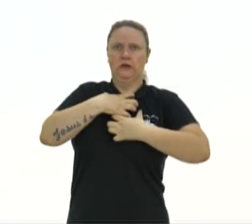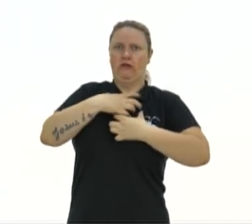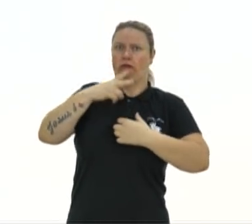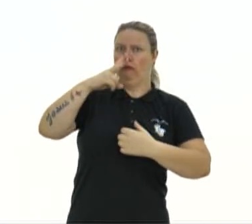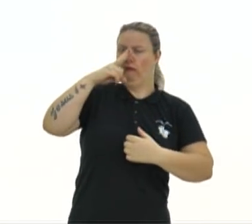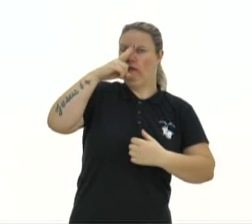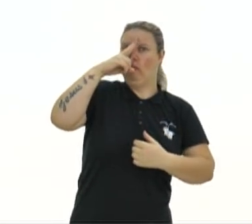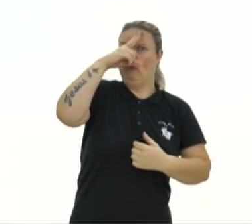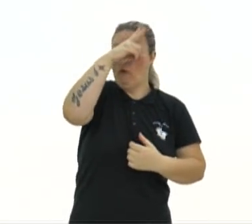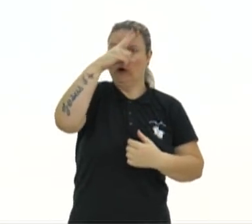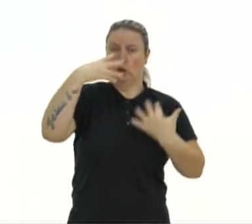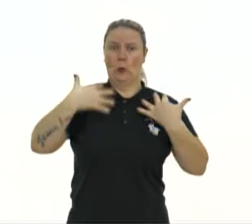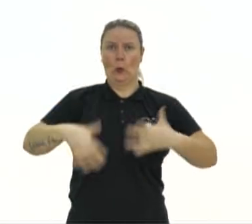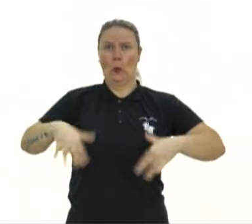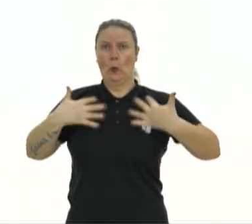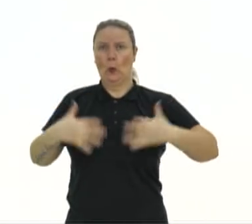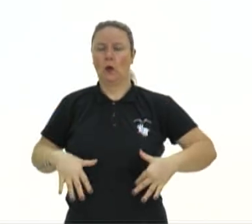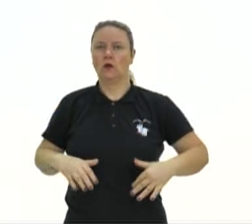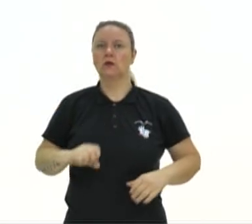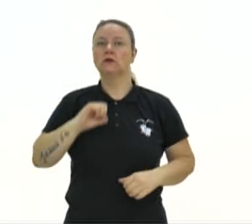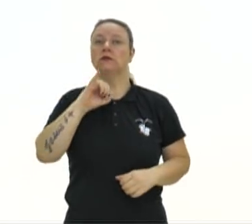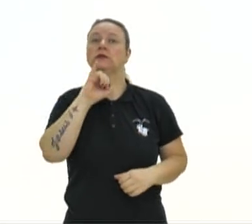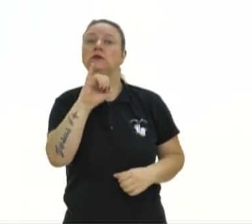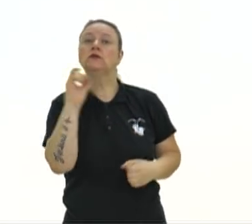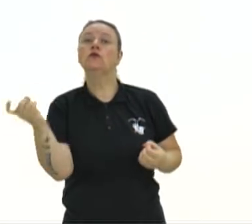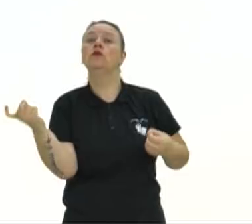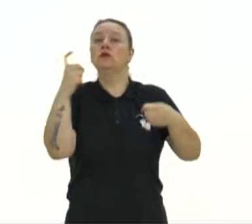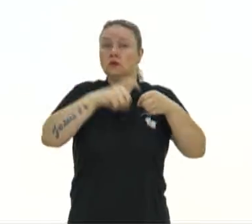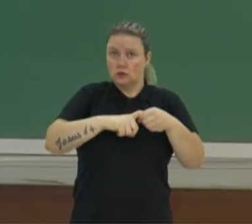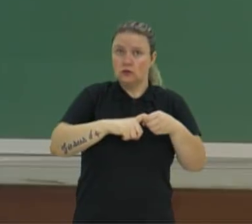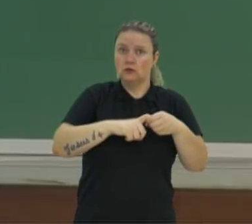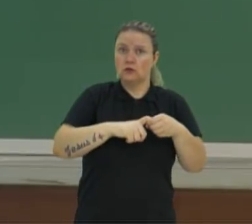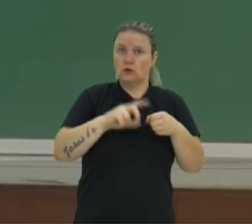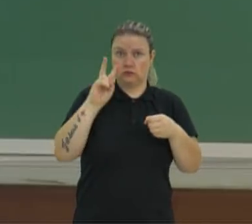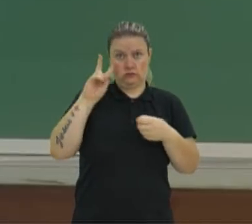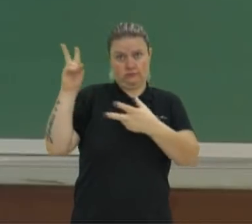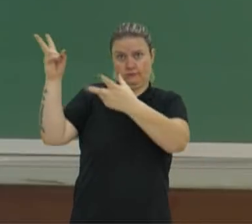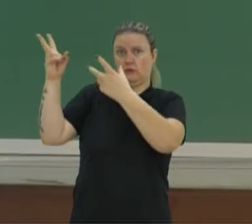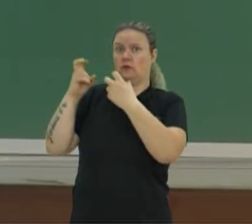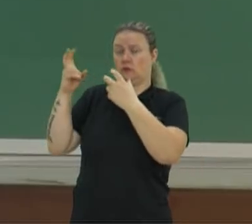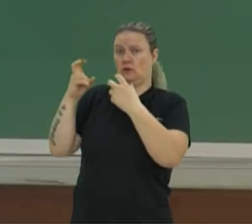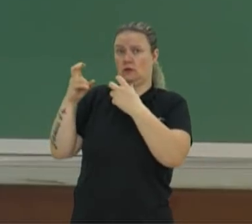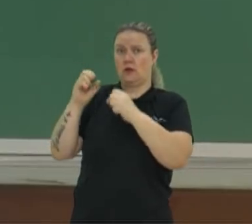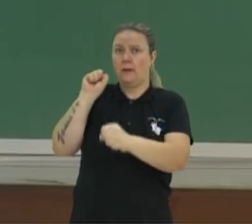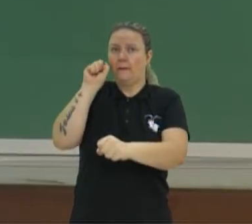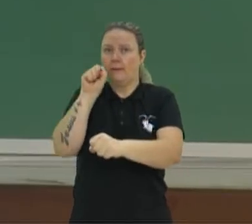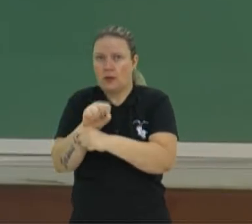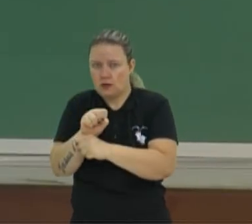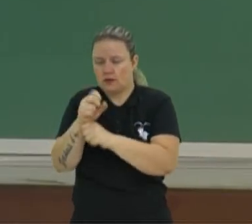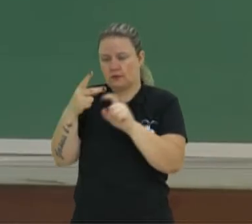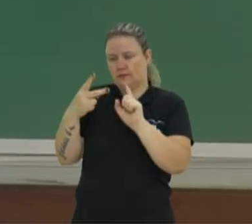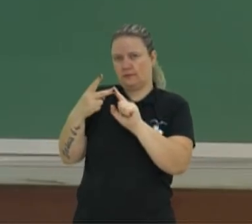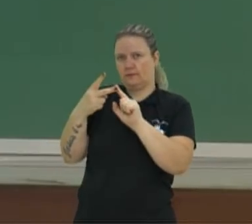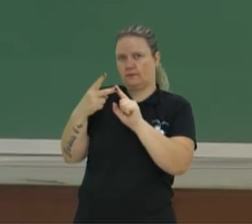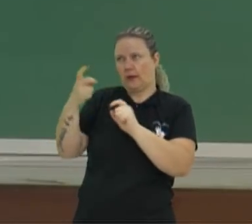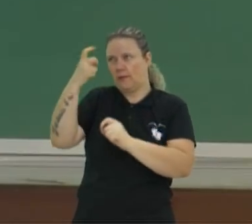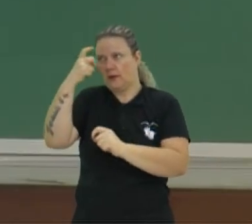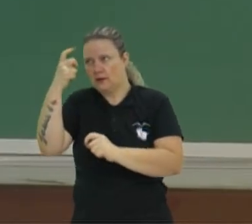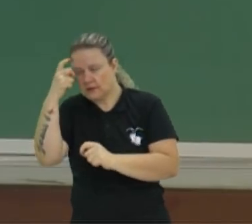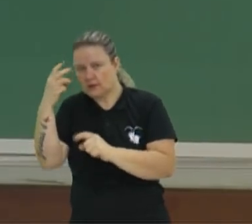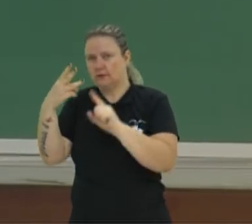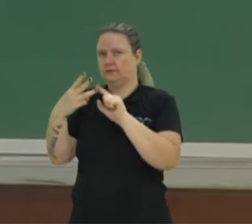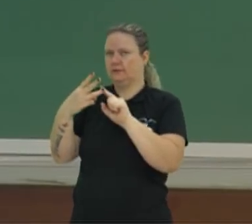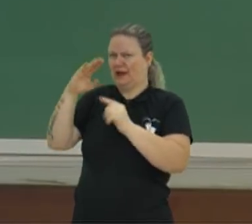grande. Isso mesmo. Se você voltar comigo aqui, são essas ações. Nós temos aqui, ó, parar, pensar, não